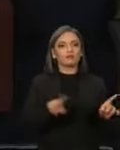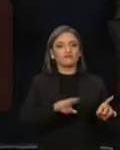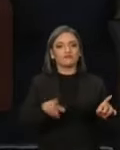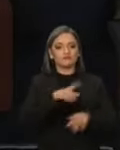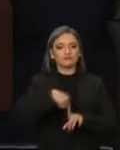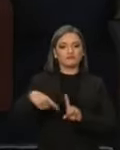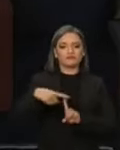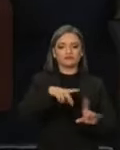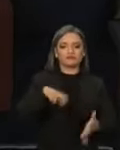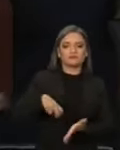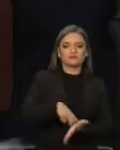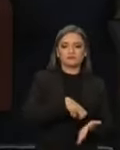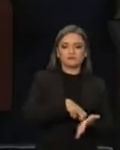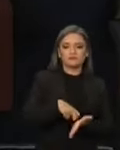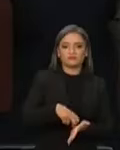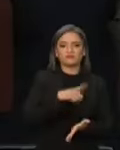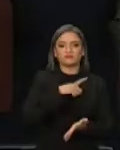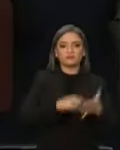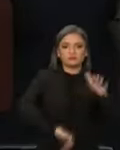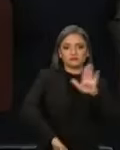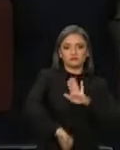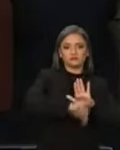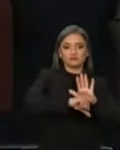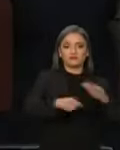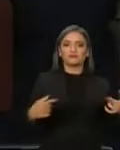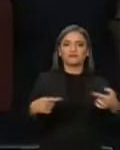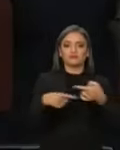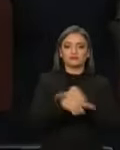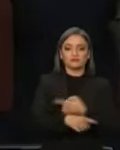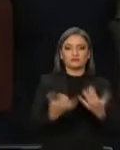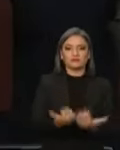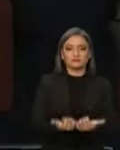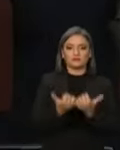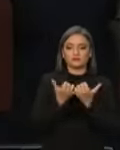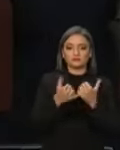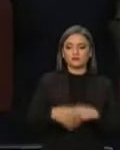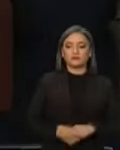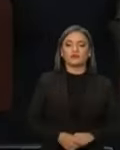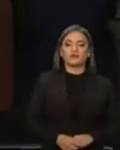tipicidade penal esse crime contra o patrimônio.